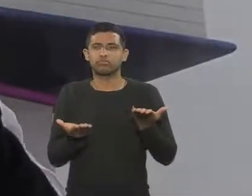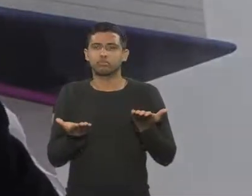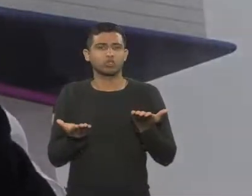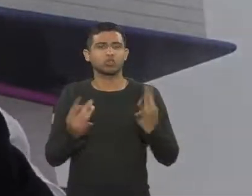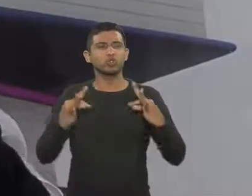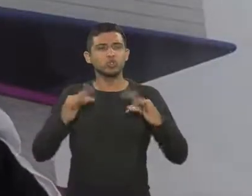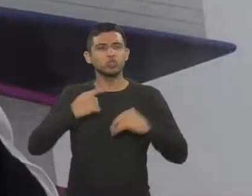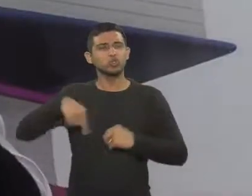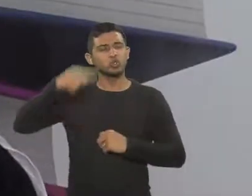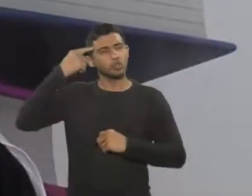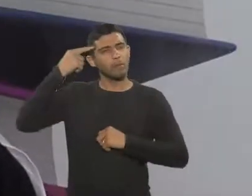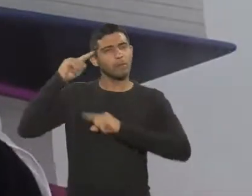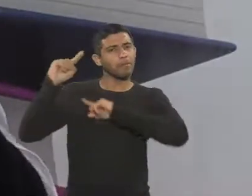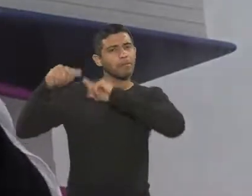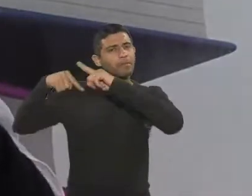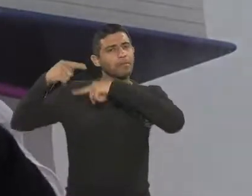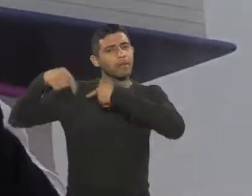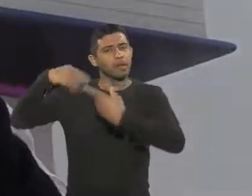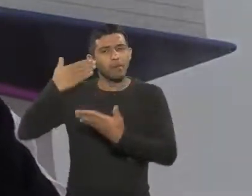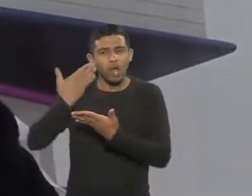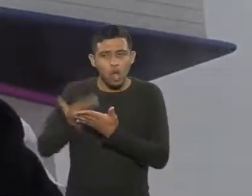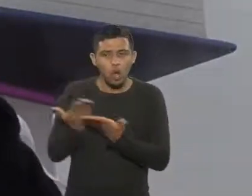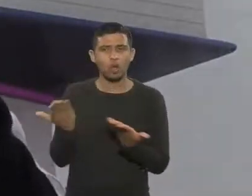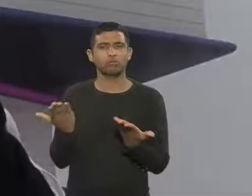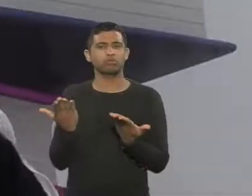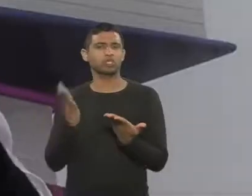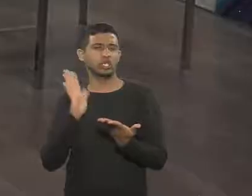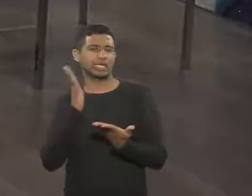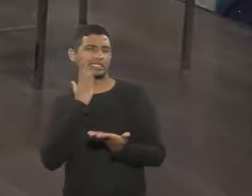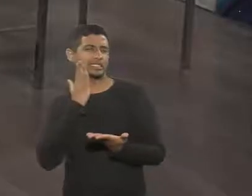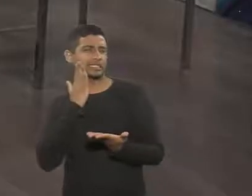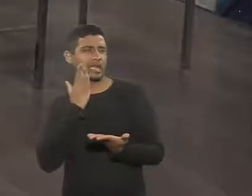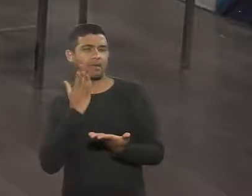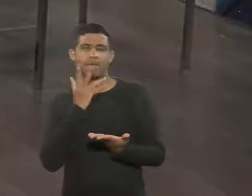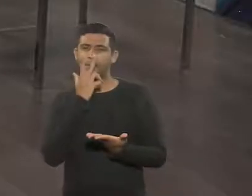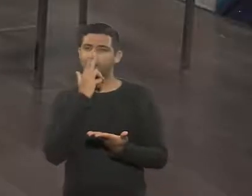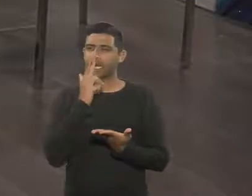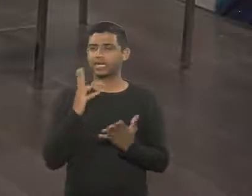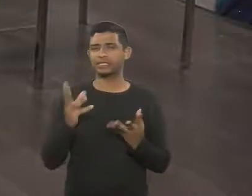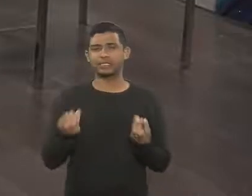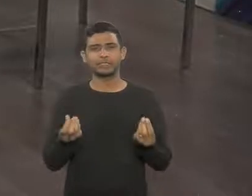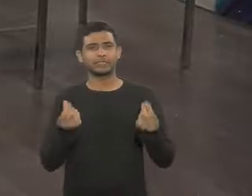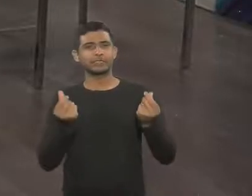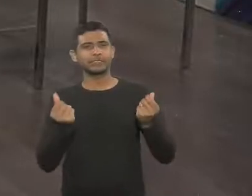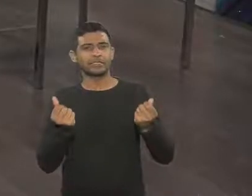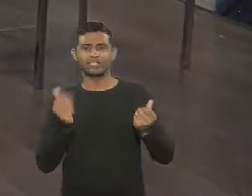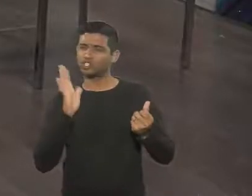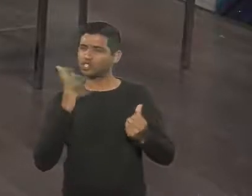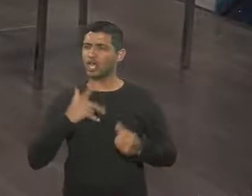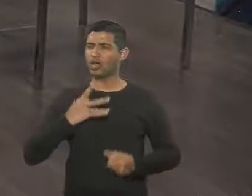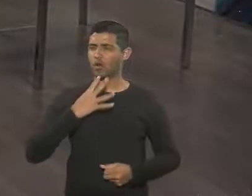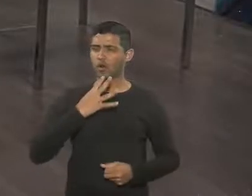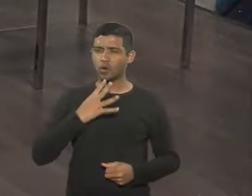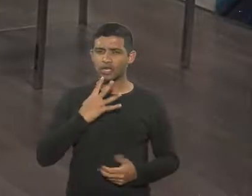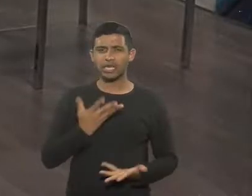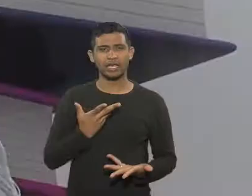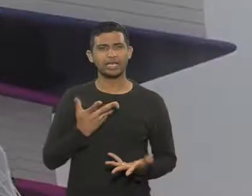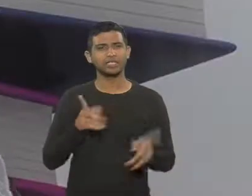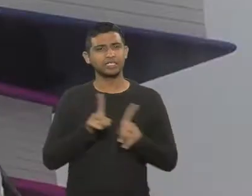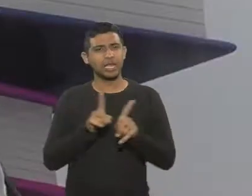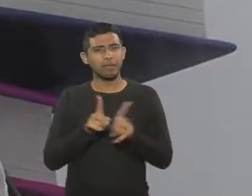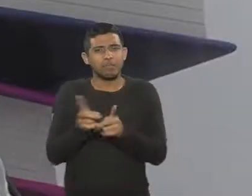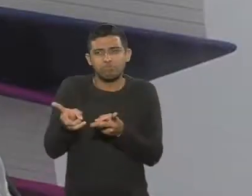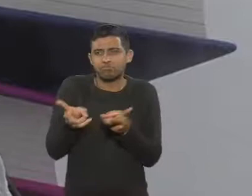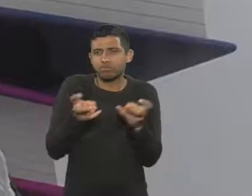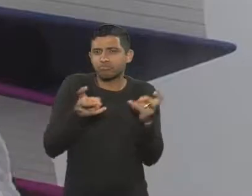as crenças que a gente já construiu, todos os pensamentos... A gente quer ficar na zona de conforto. A gente fica com o que a gente já conhece, até por uma questão de